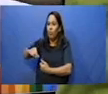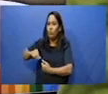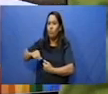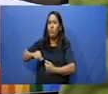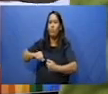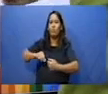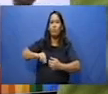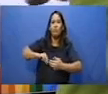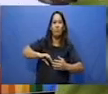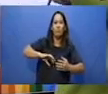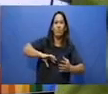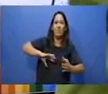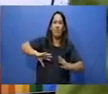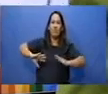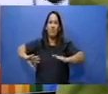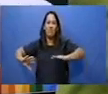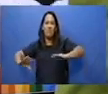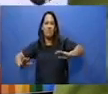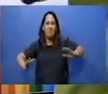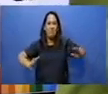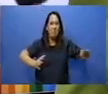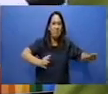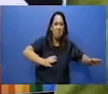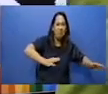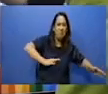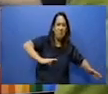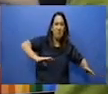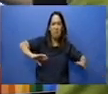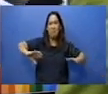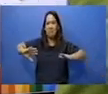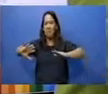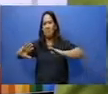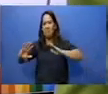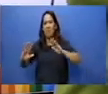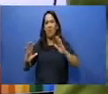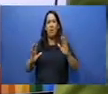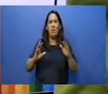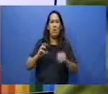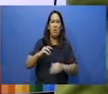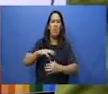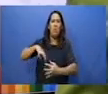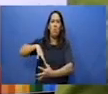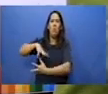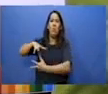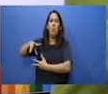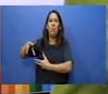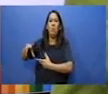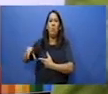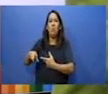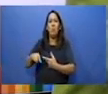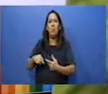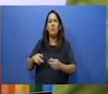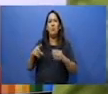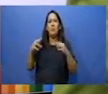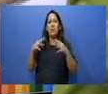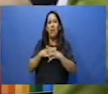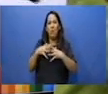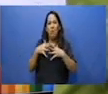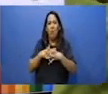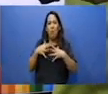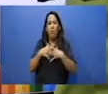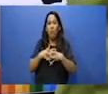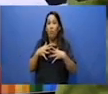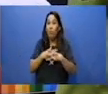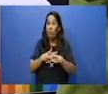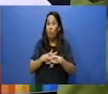não fosse ele tá doente, a gente não teria uma nuvem tão grande de gafanhotos,